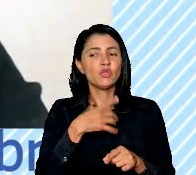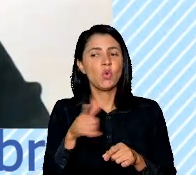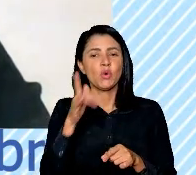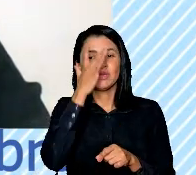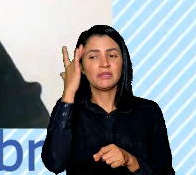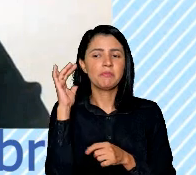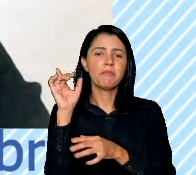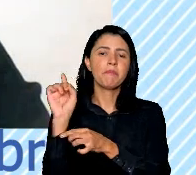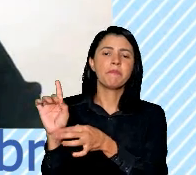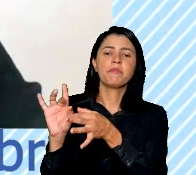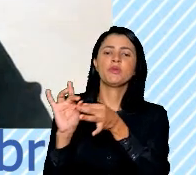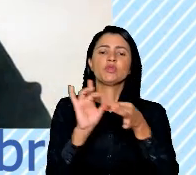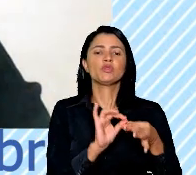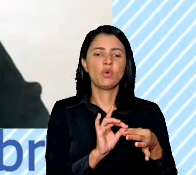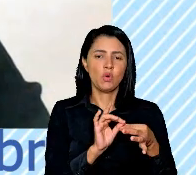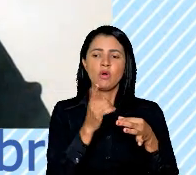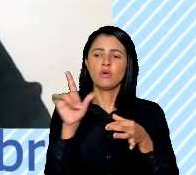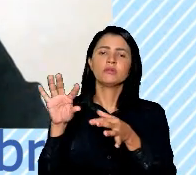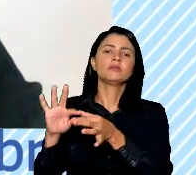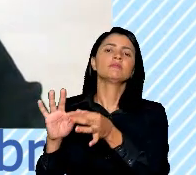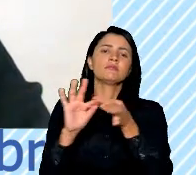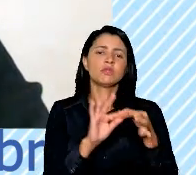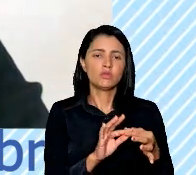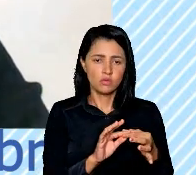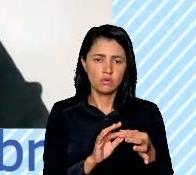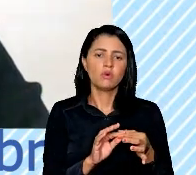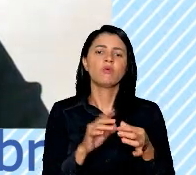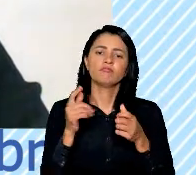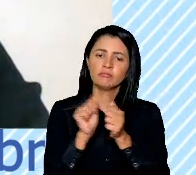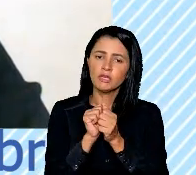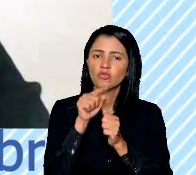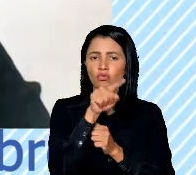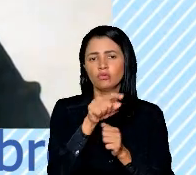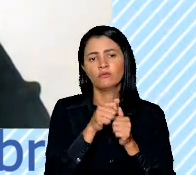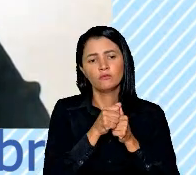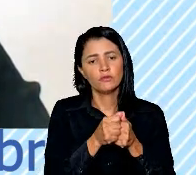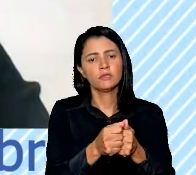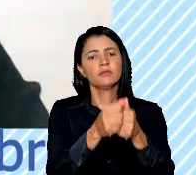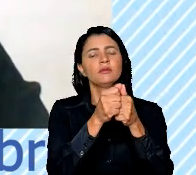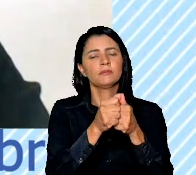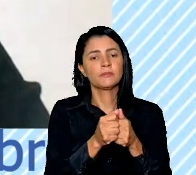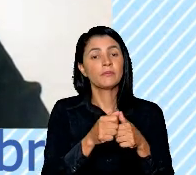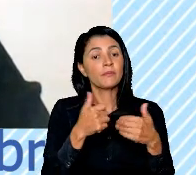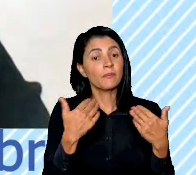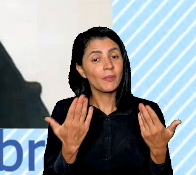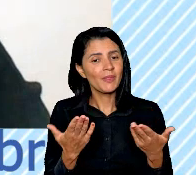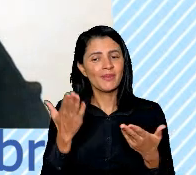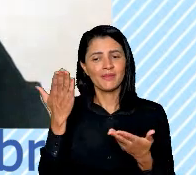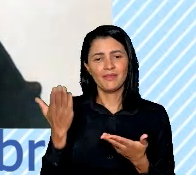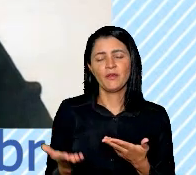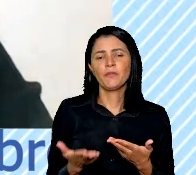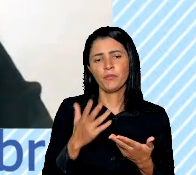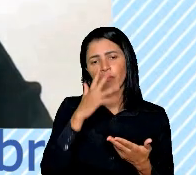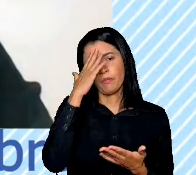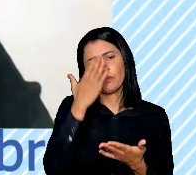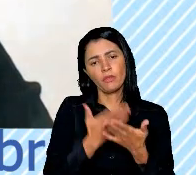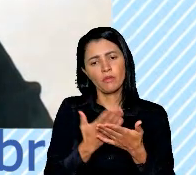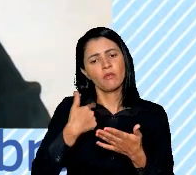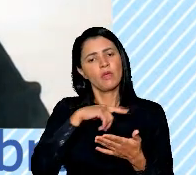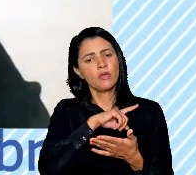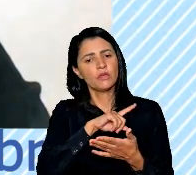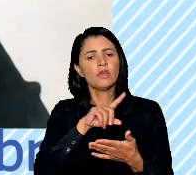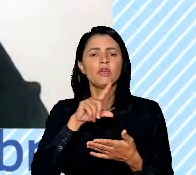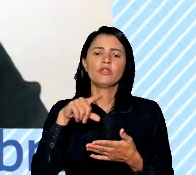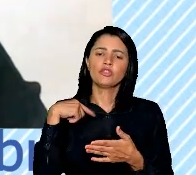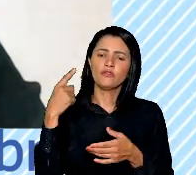pessoas, que você faça com que outras pessoas queiram se juntar a você. Então, desembargadora Terezinha, eu acho que a gente vem fazendo isso,